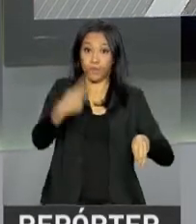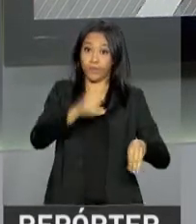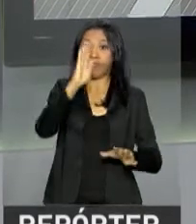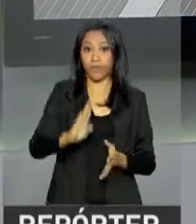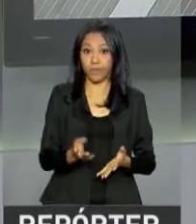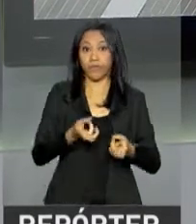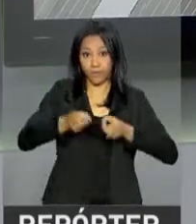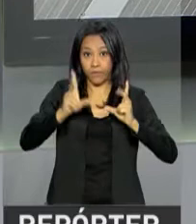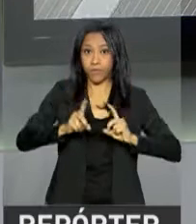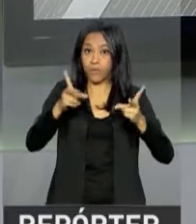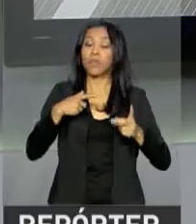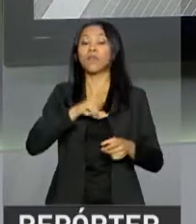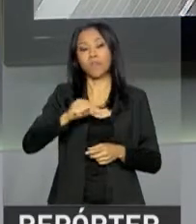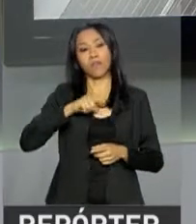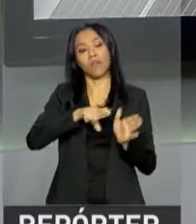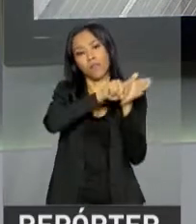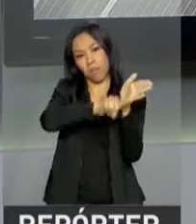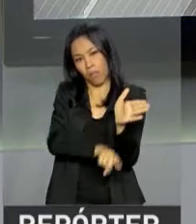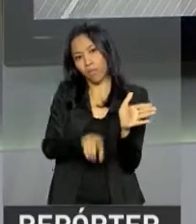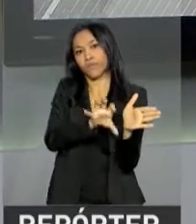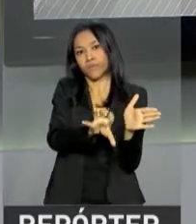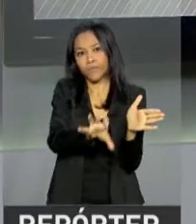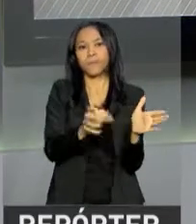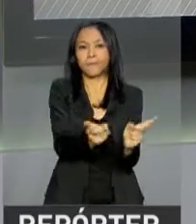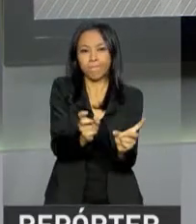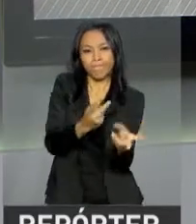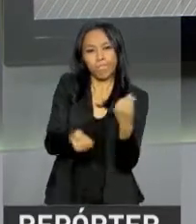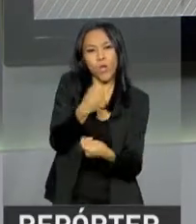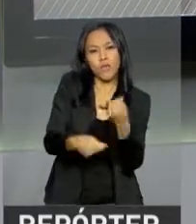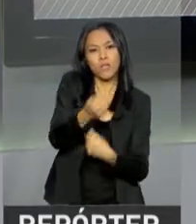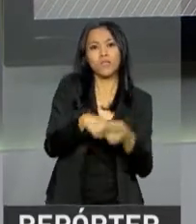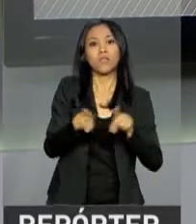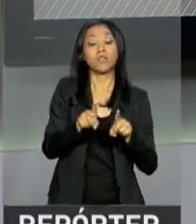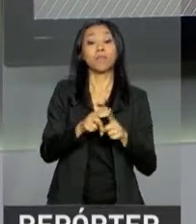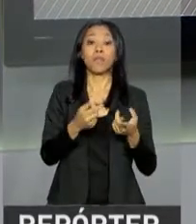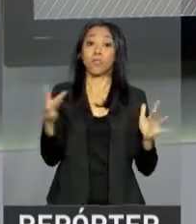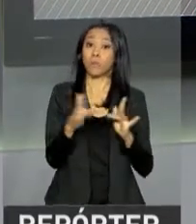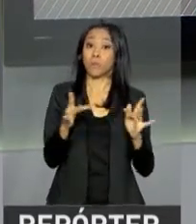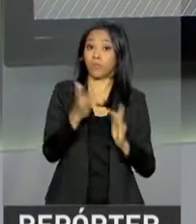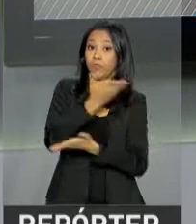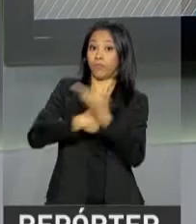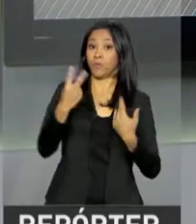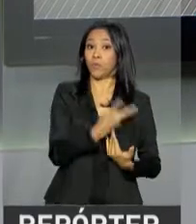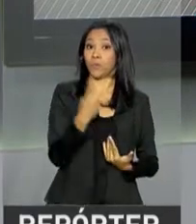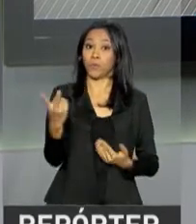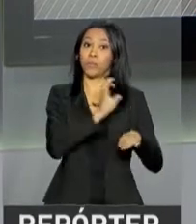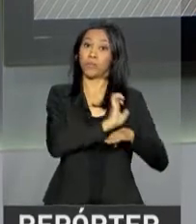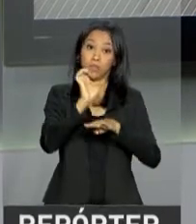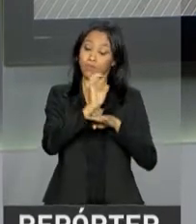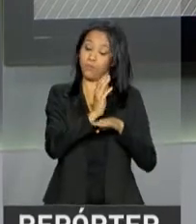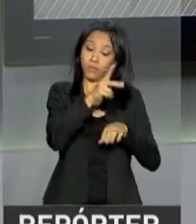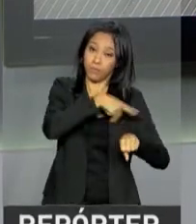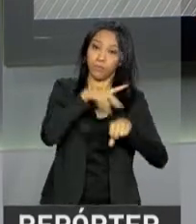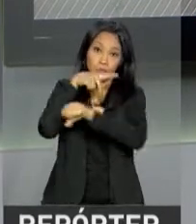e vão ter um impacto negativo nas relações comerciais e nos investimentos entre os dois países o brasil é o segundo maior exportador